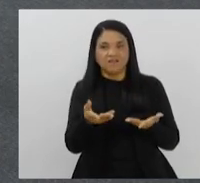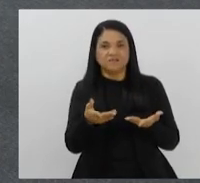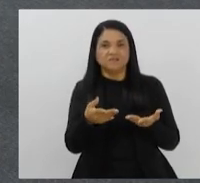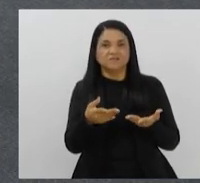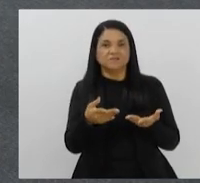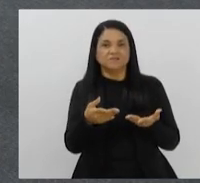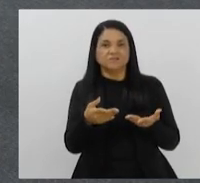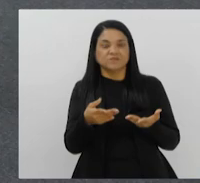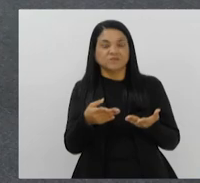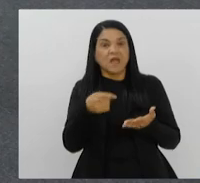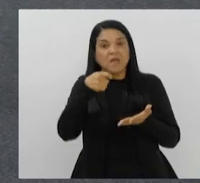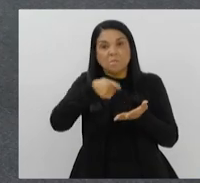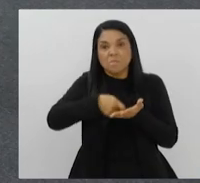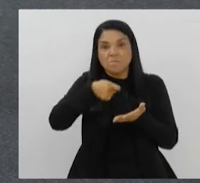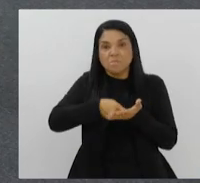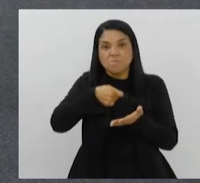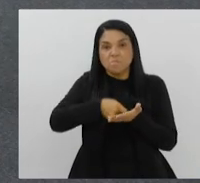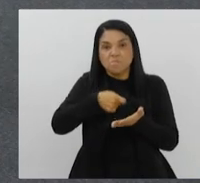está impondo,